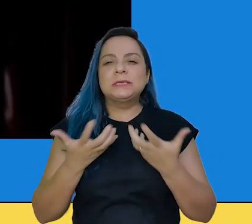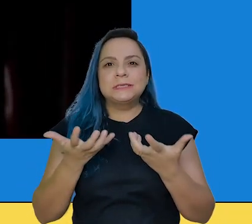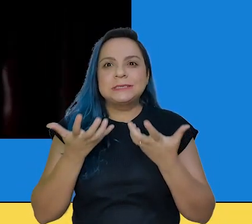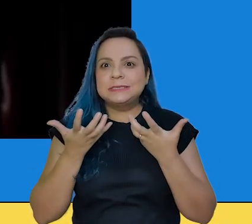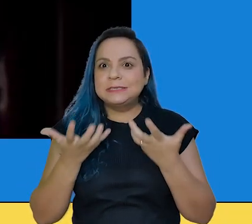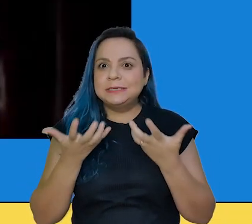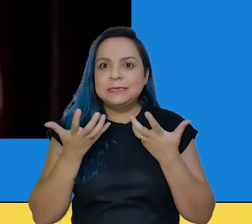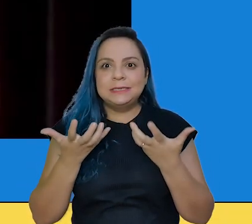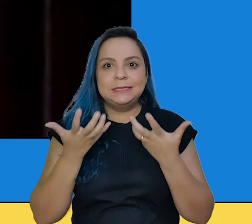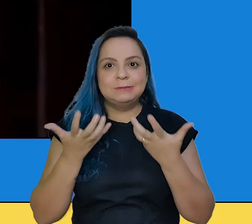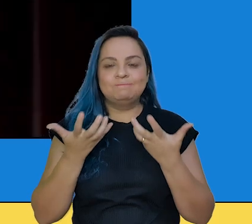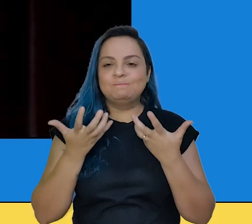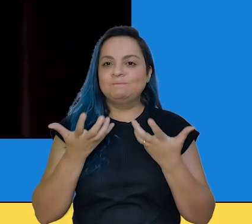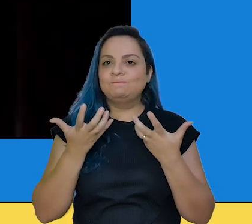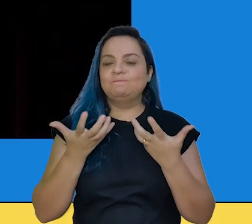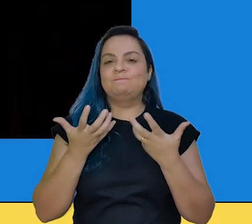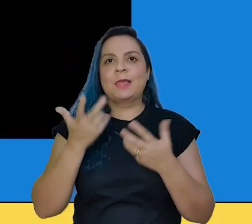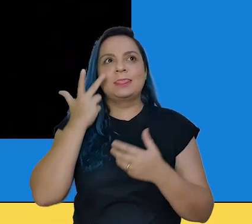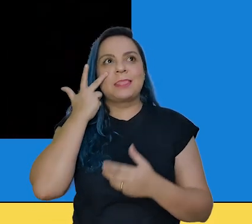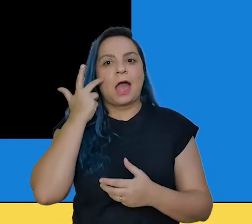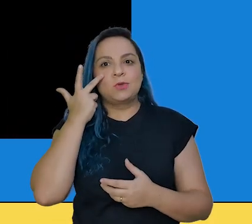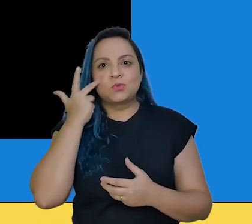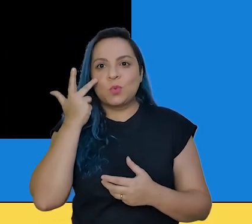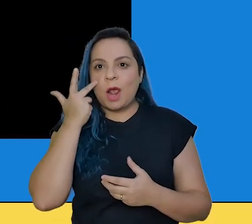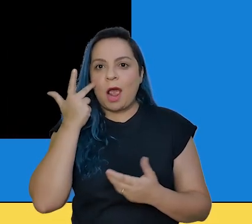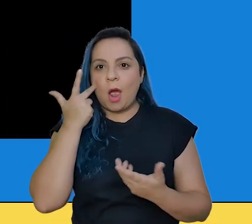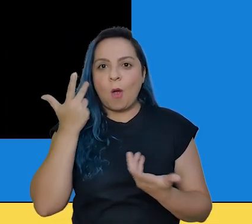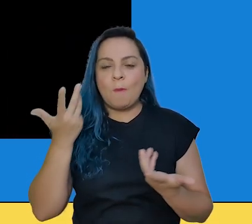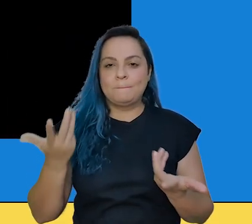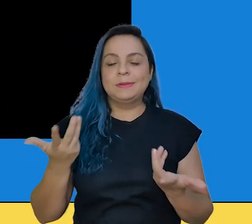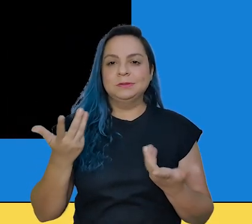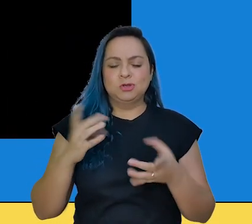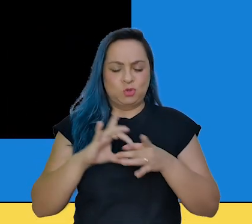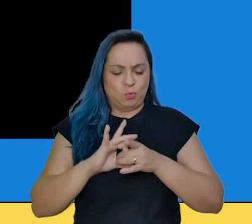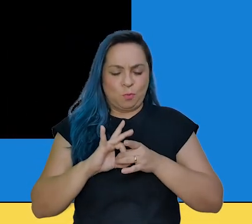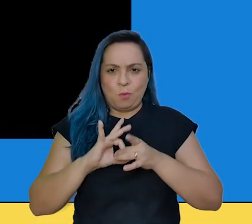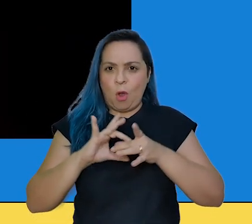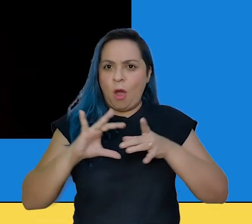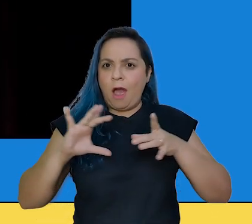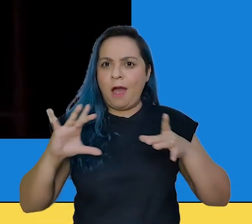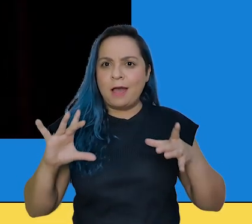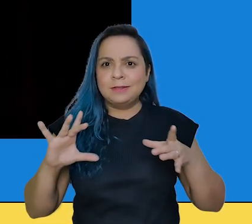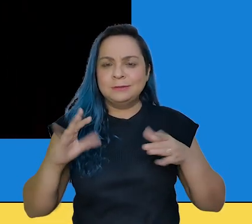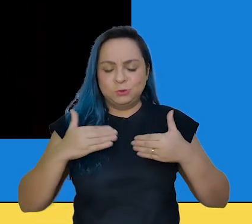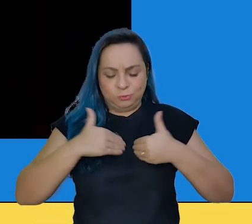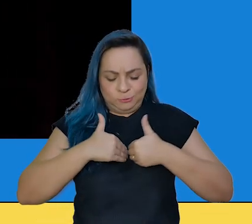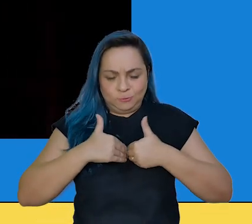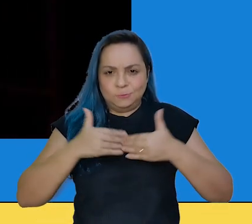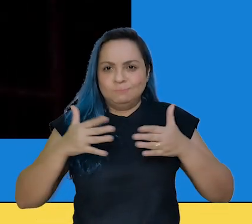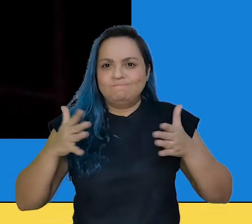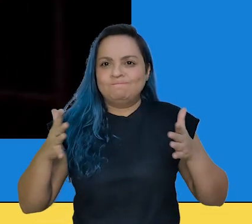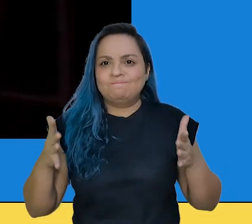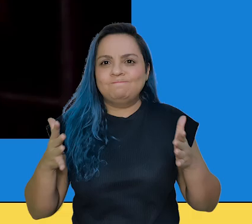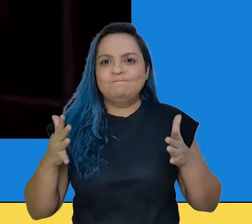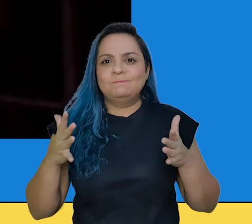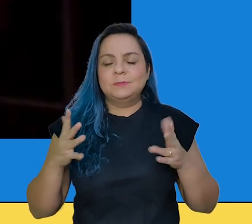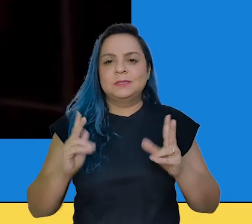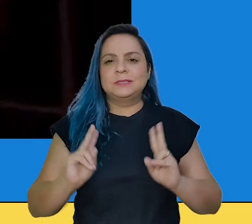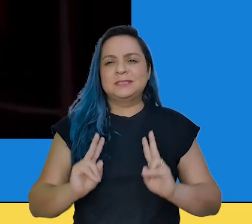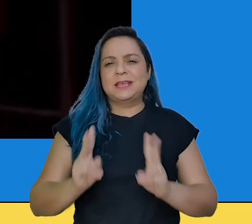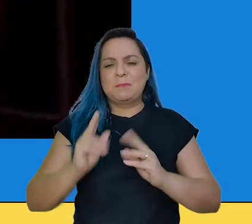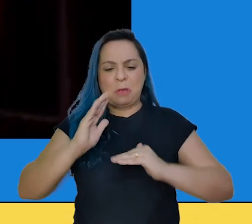Ela tinha inclina o corpo para frente e dança. naturalmente uma disposição, uma disponibilidade e